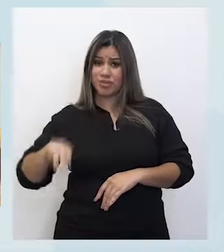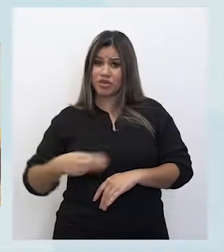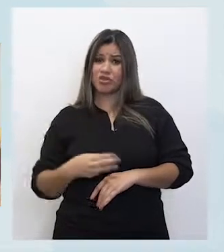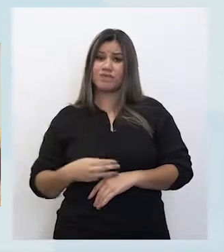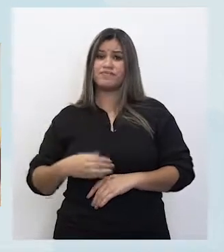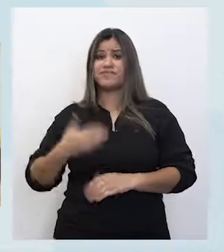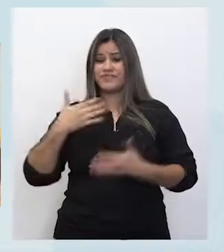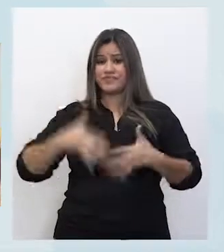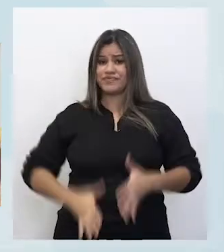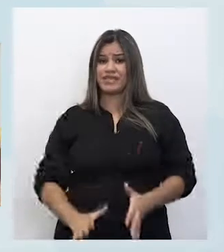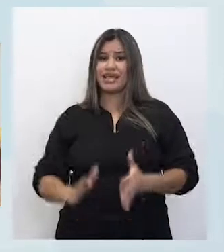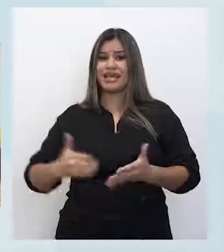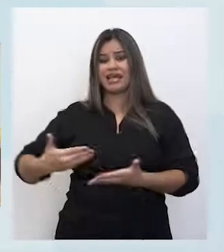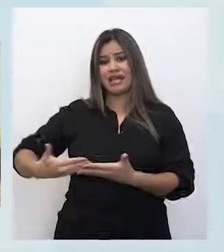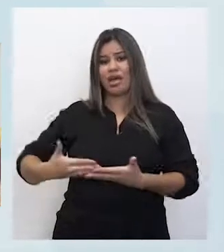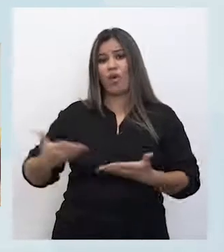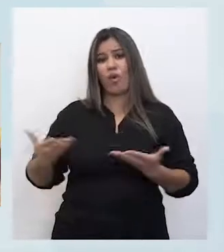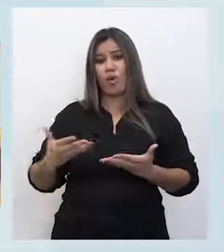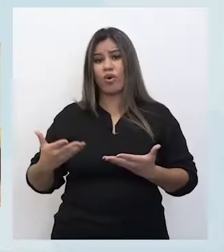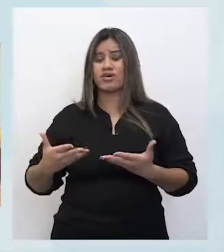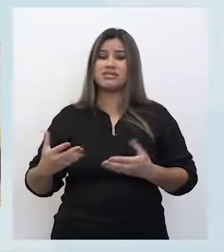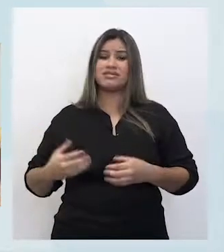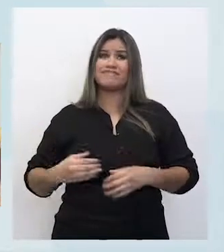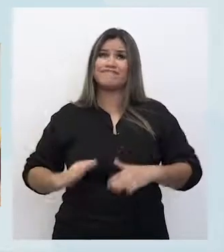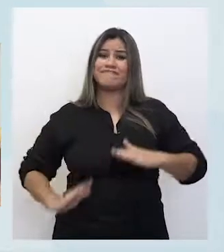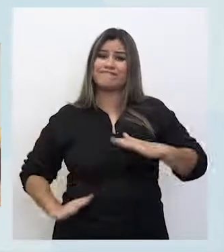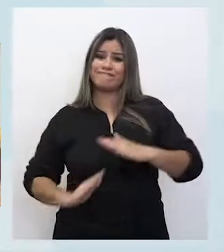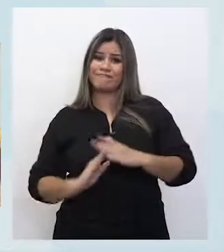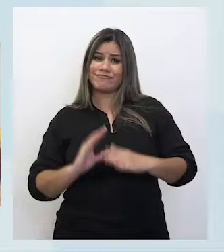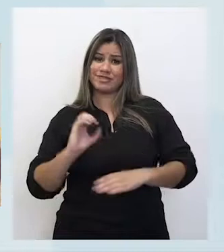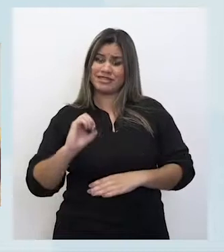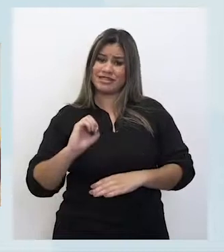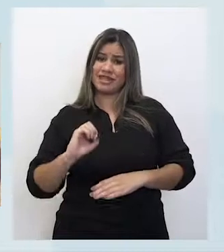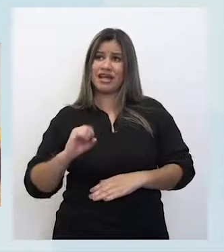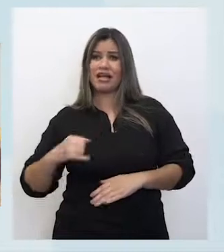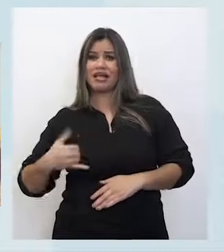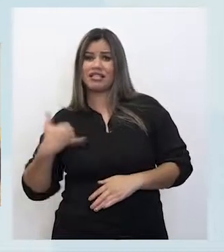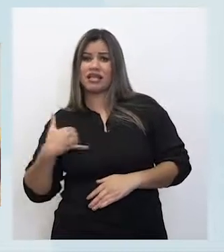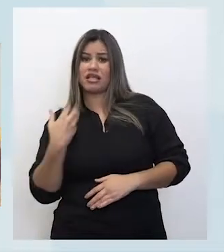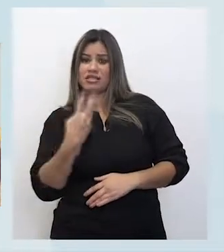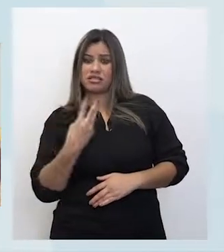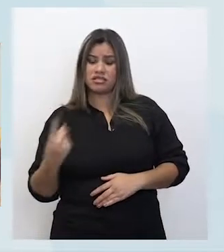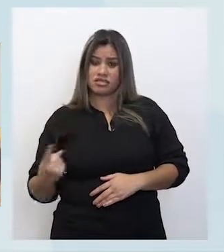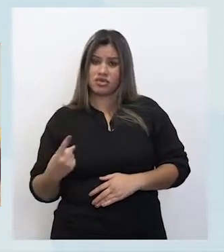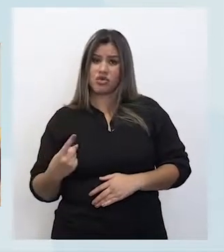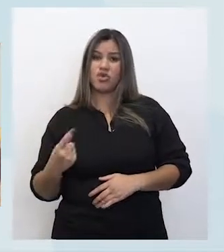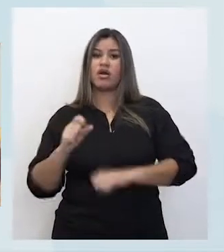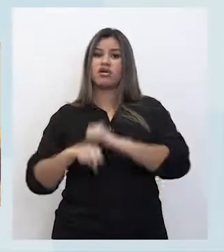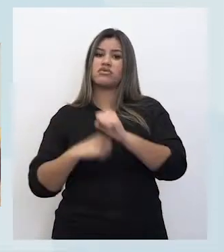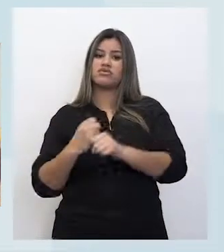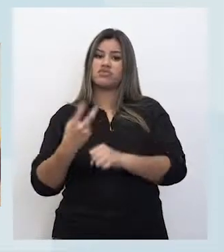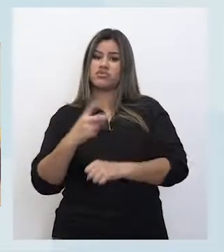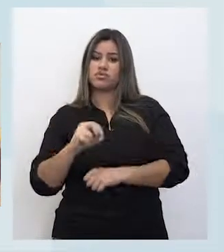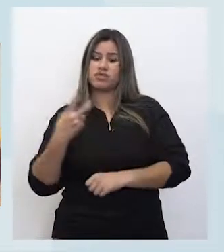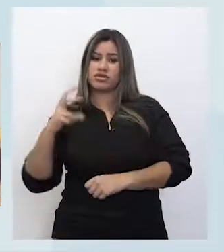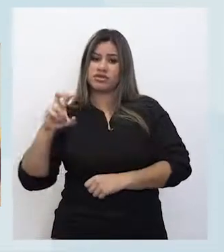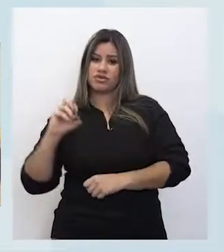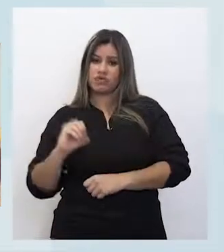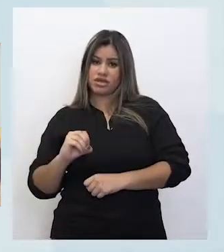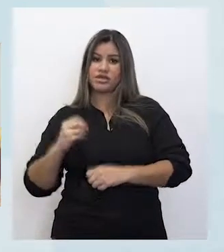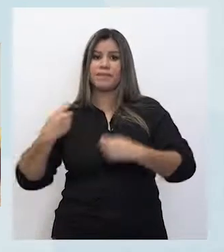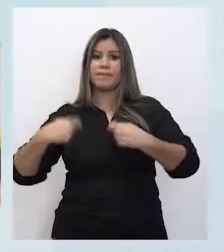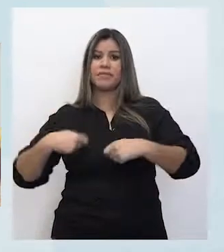que atingirá emissões zero até seu 31º aniversário, em 2050 é preciso seguir